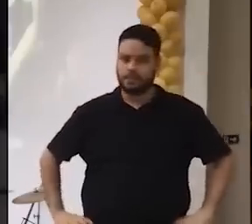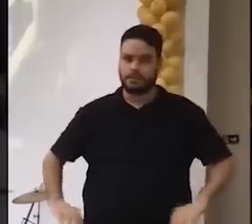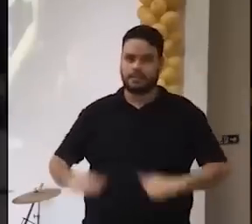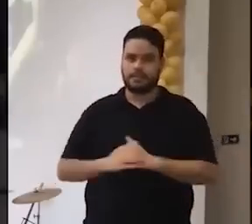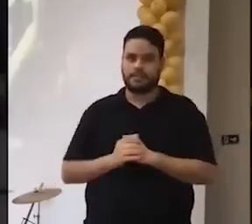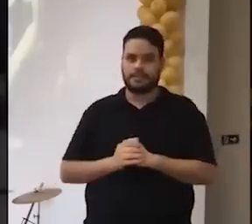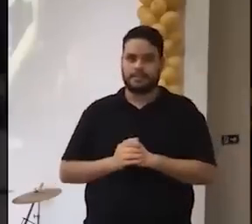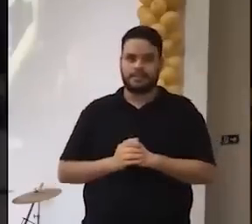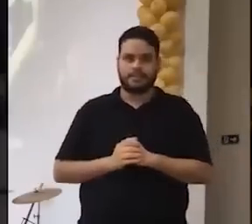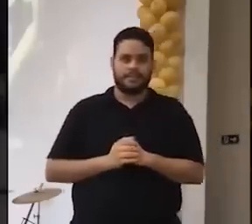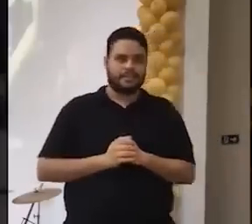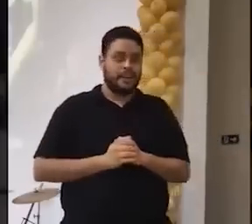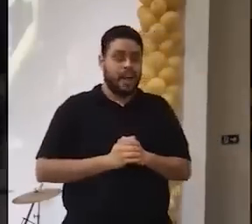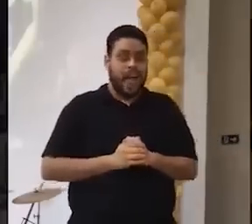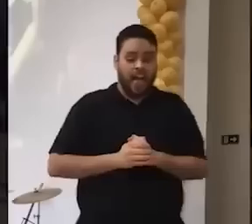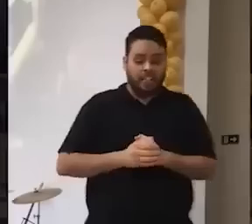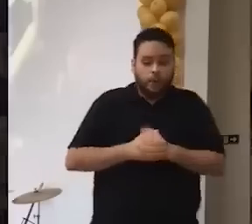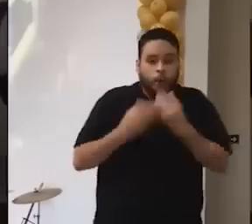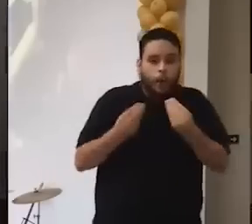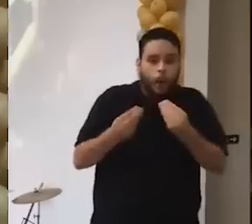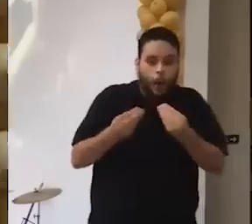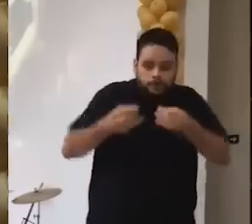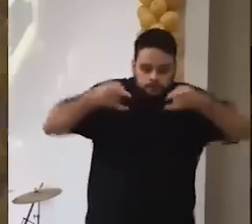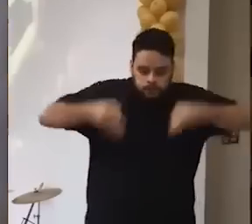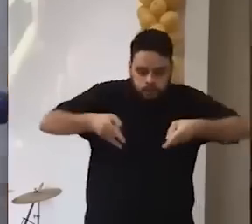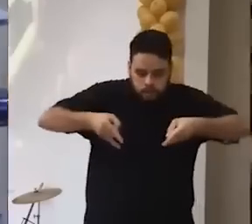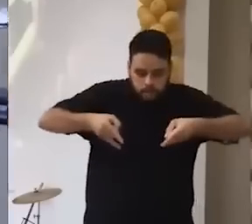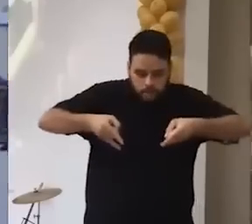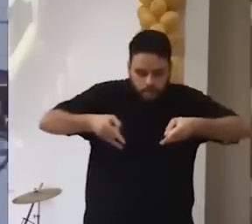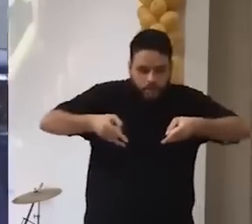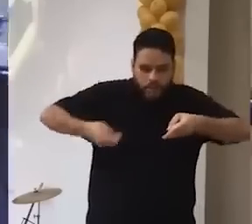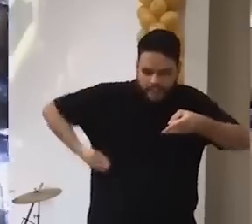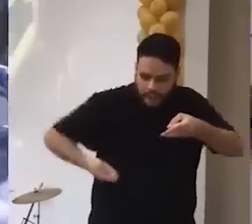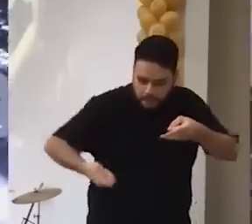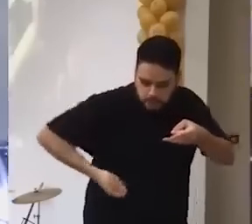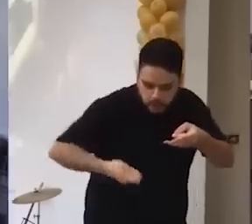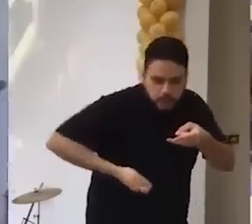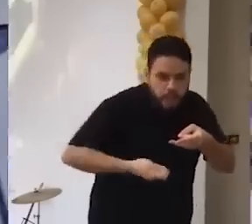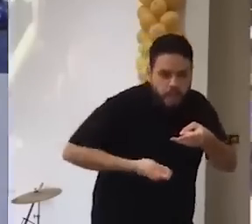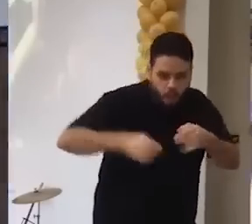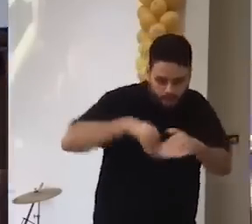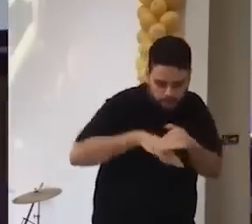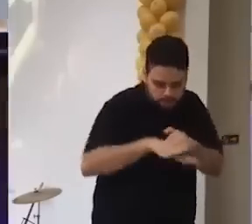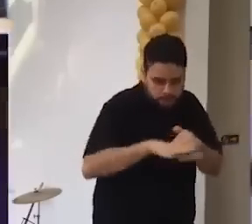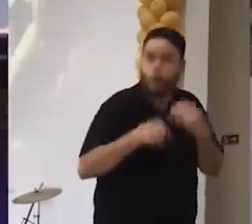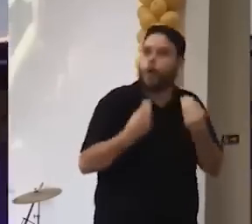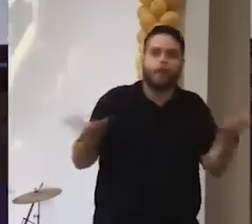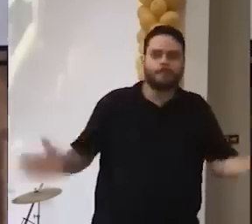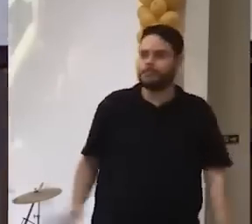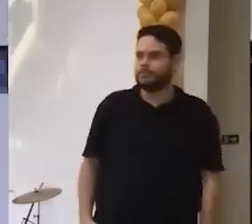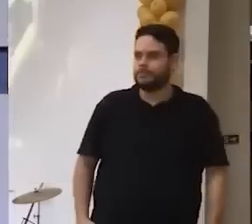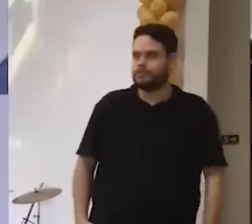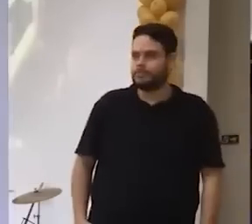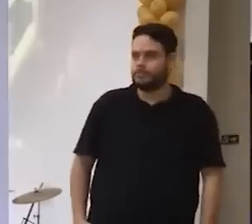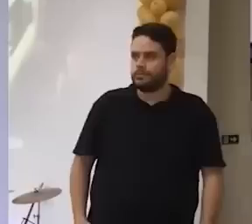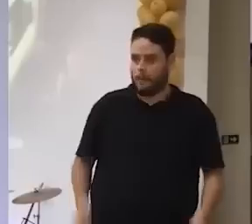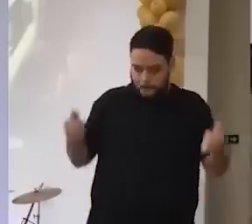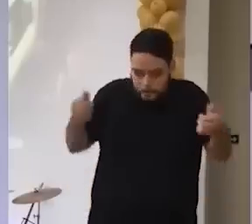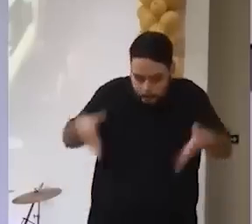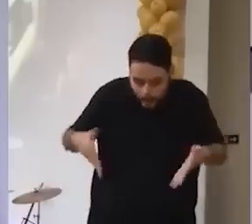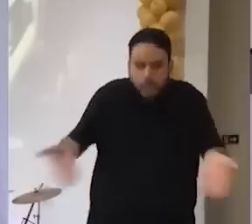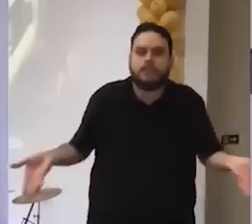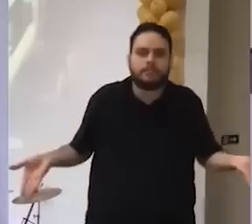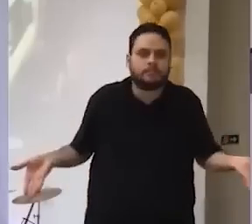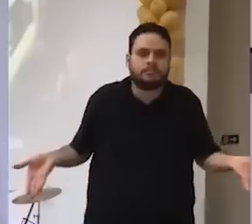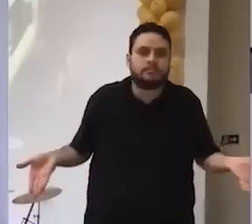Não tem gaveta em caixão. Não tem caminhão de mudança e enterro. A Bíblia diz que você não trouxe nada para este